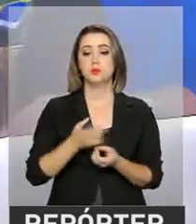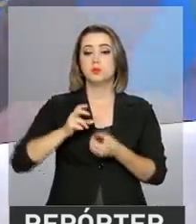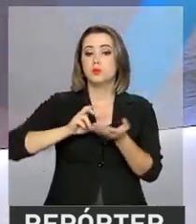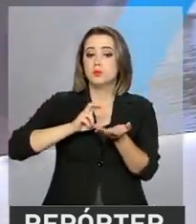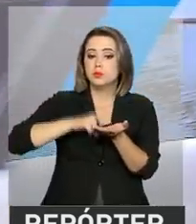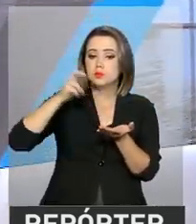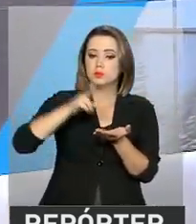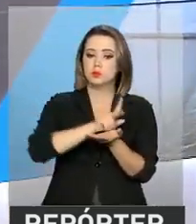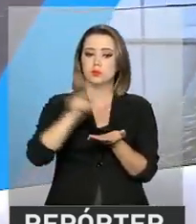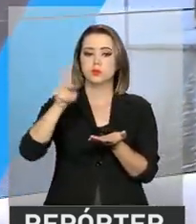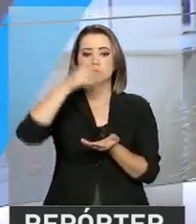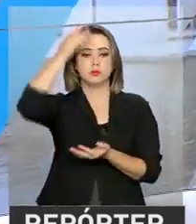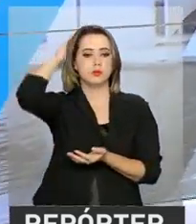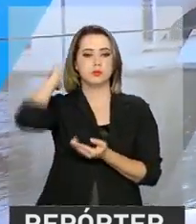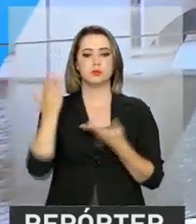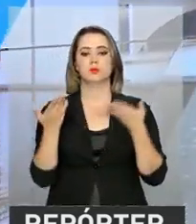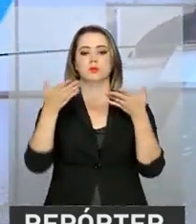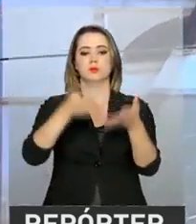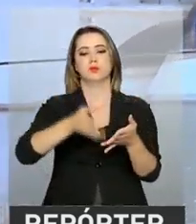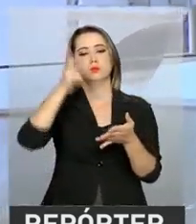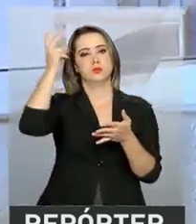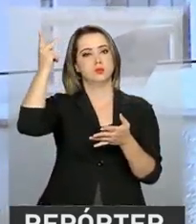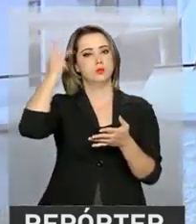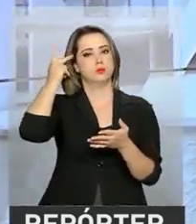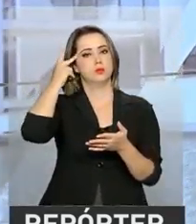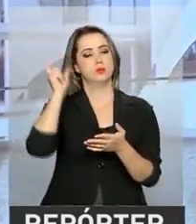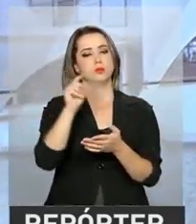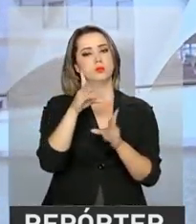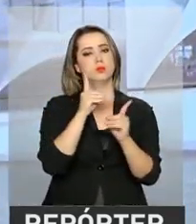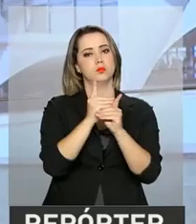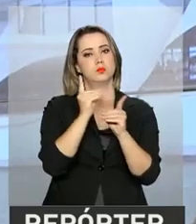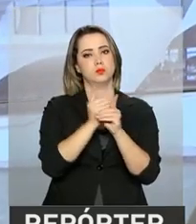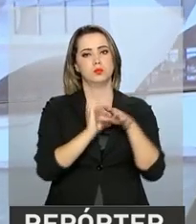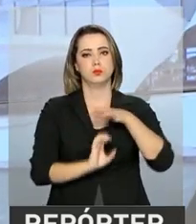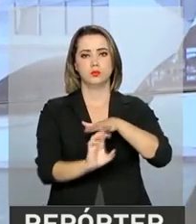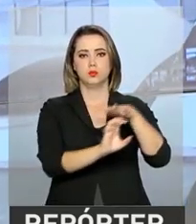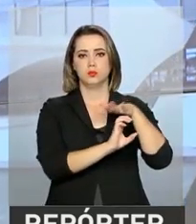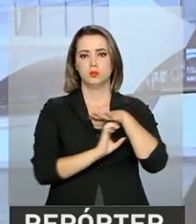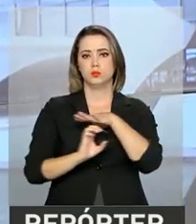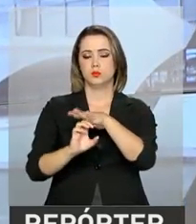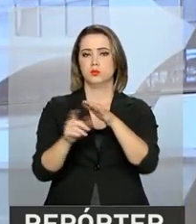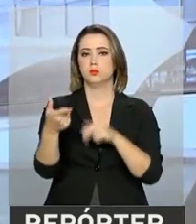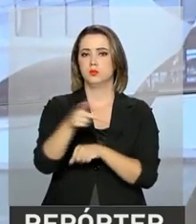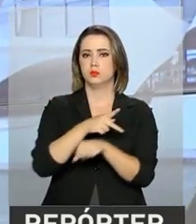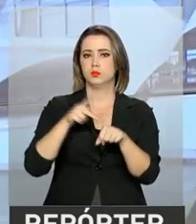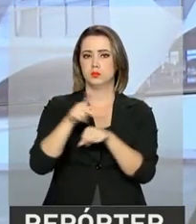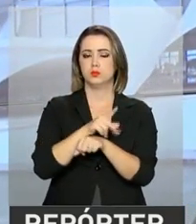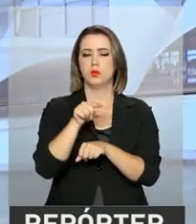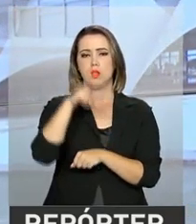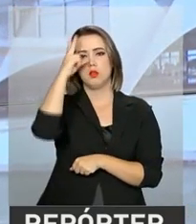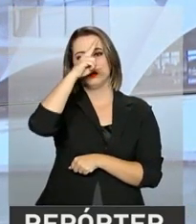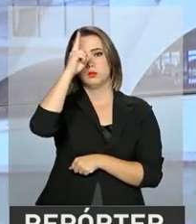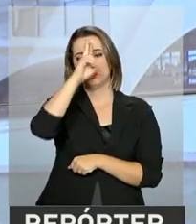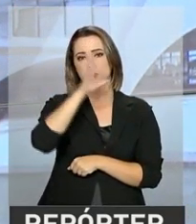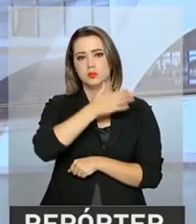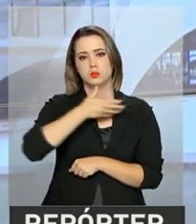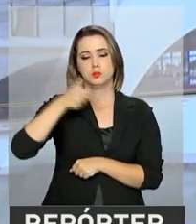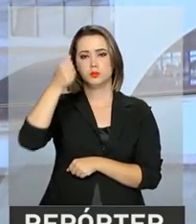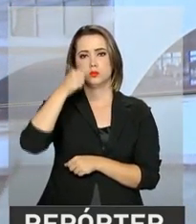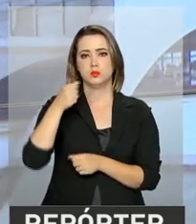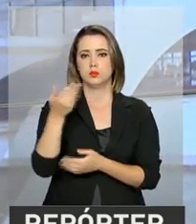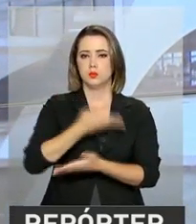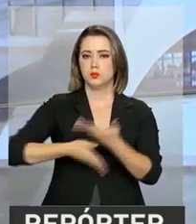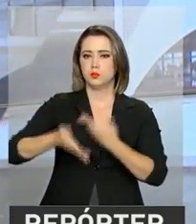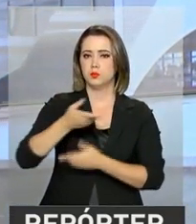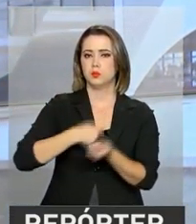o presidente Michel Temer participou em São Paulo de um encontro com investidores estrangeiros. Ele lembrou que a melhora do ambiente econômico se deve